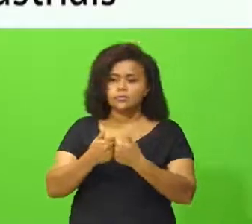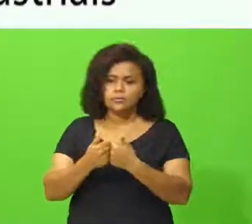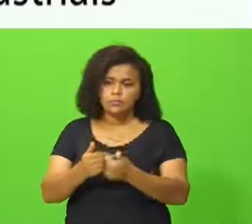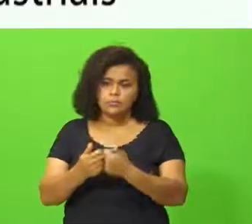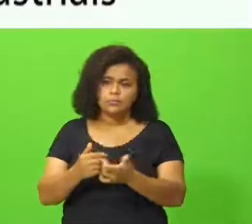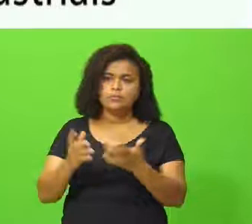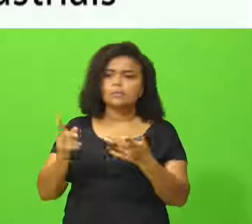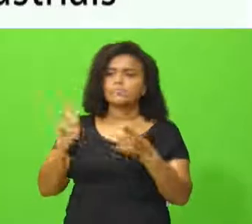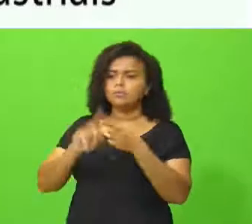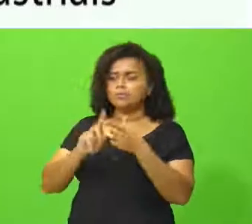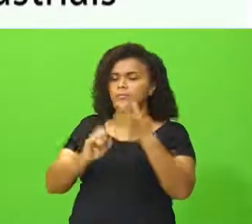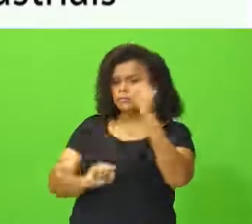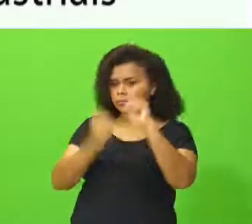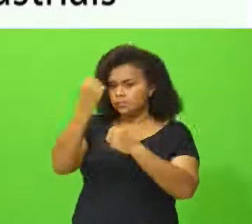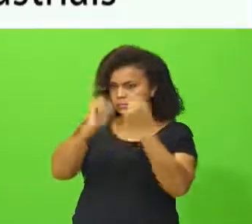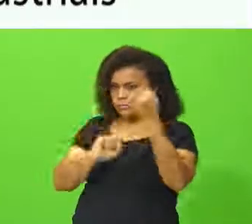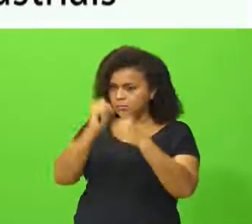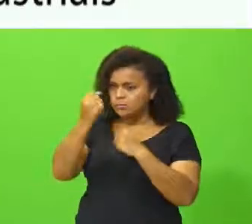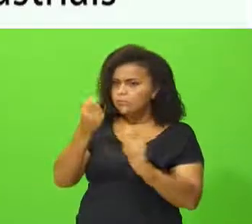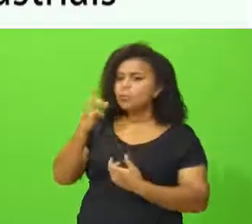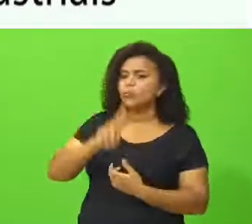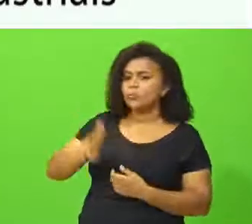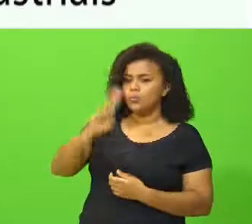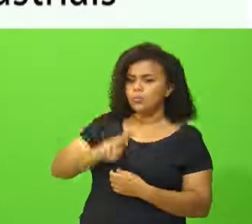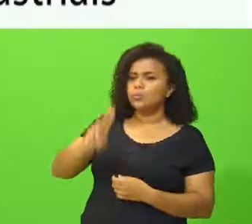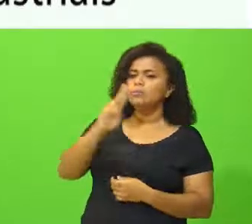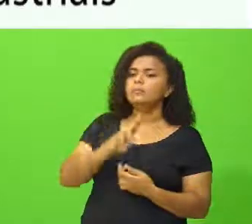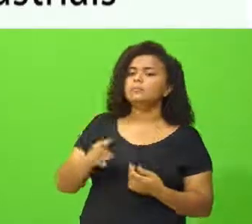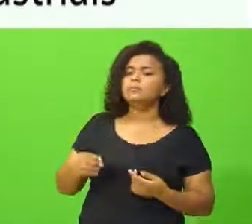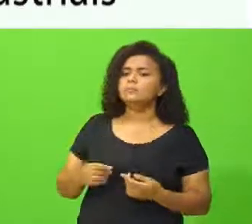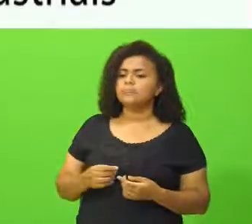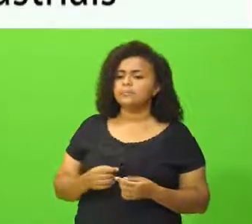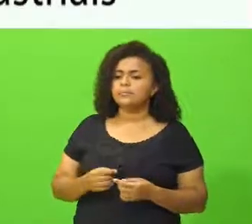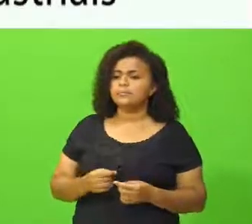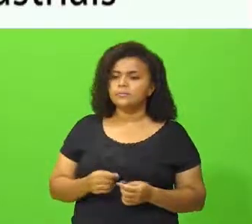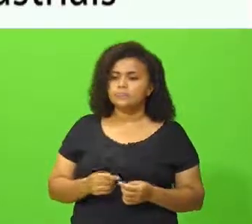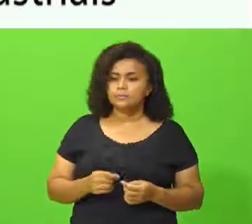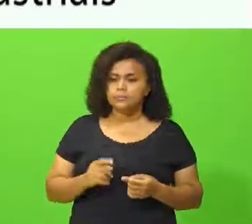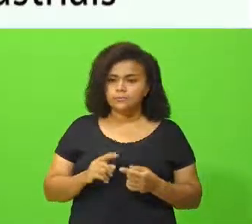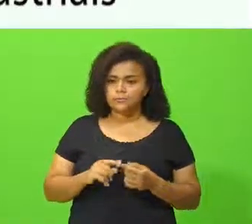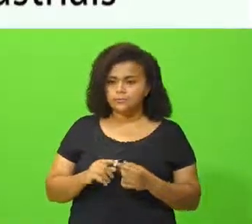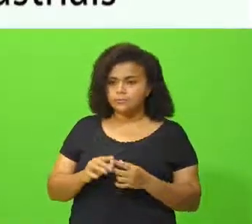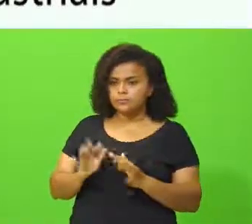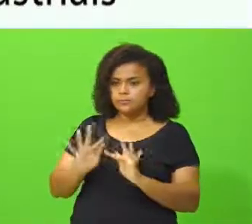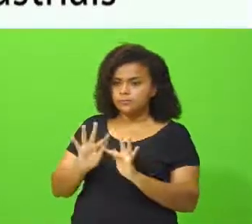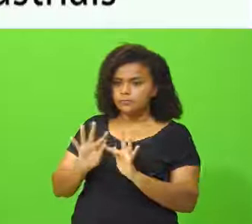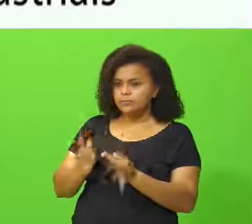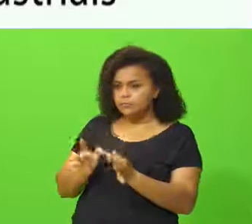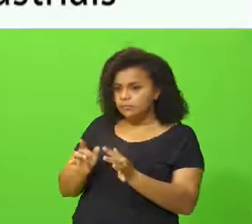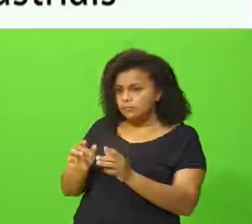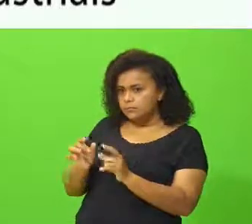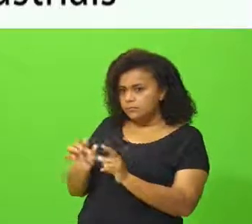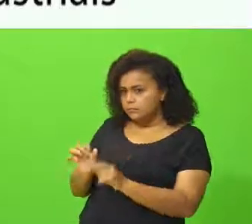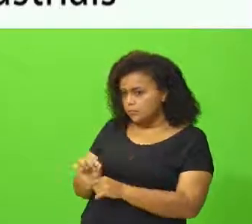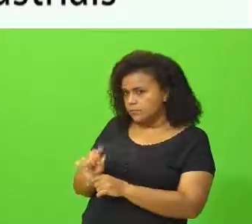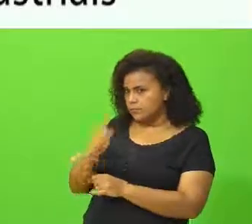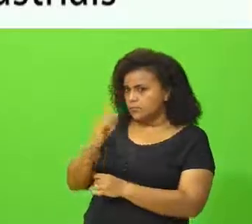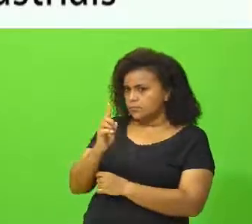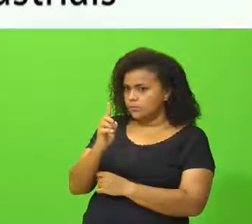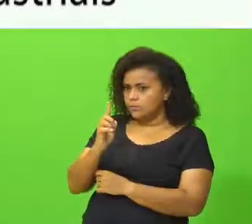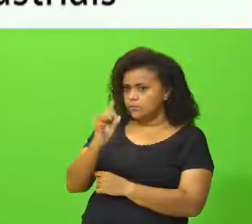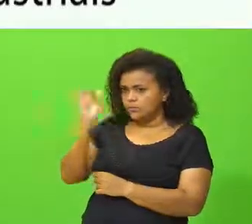nas usinas termoelétricas, por exemplo. Aqui vem um percentual,